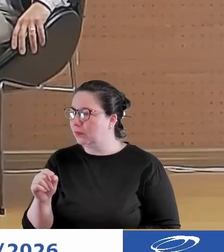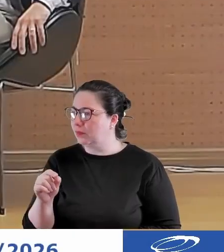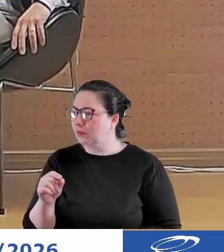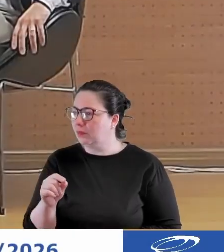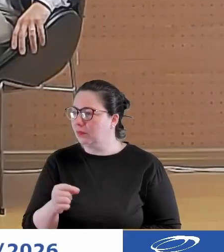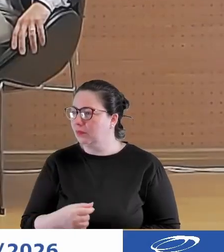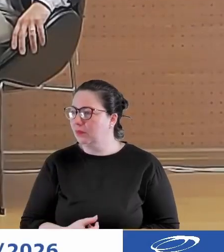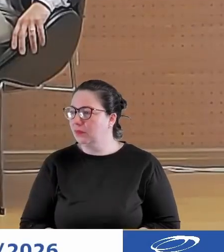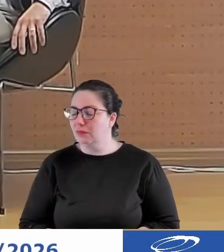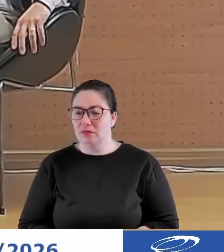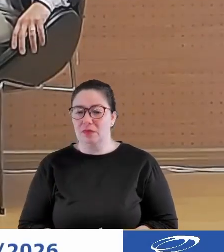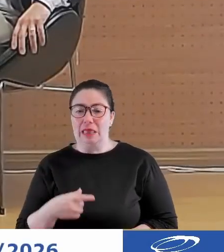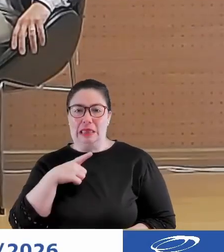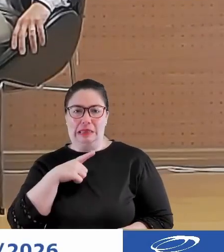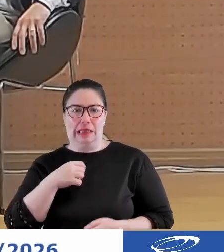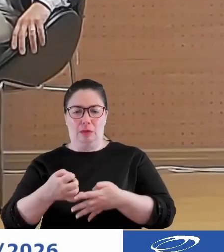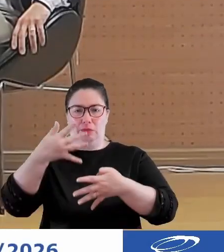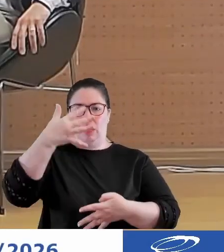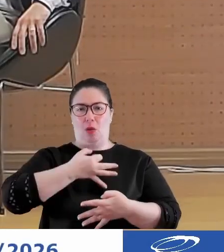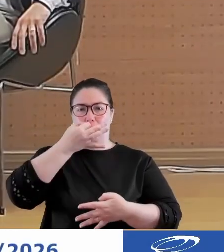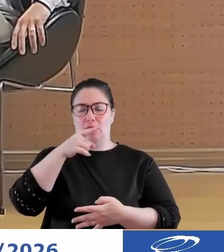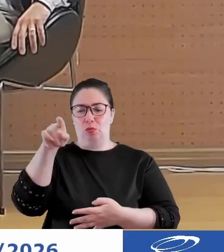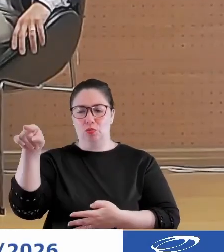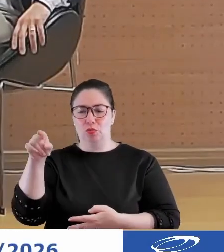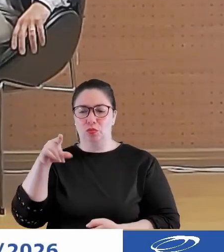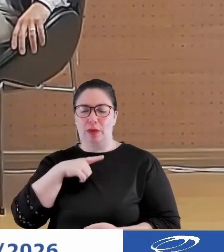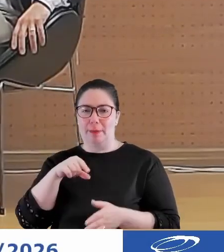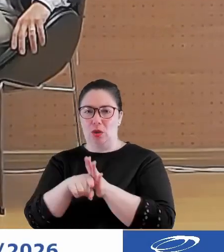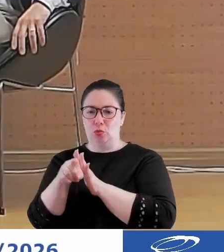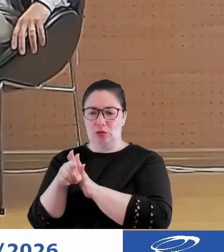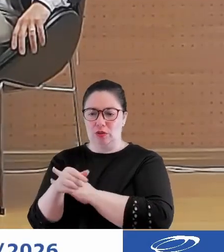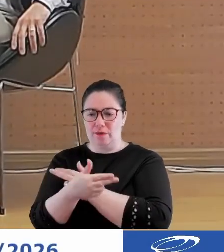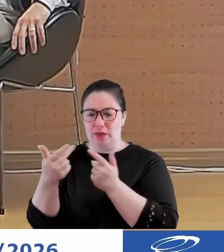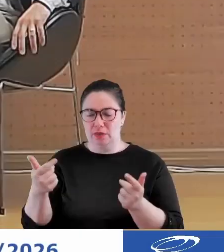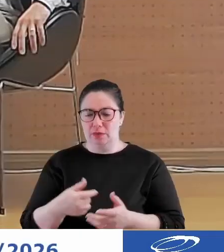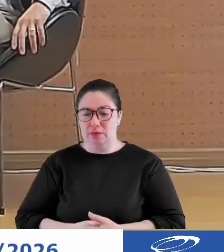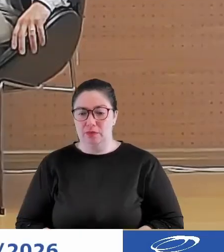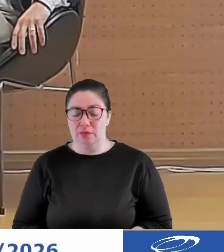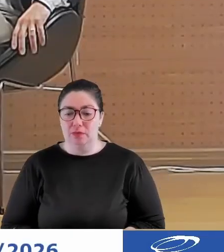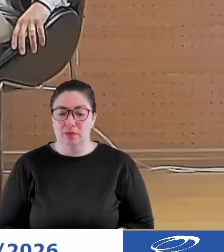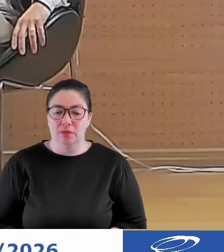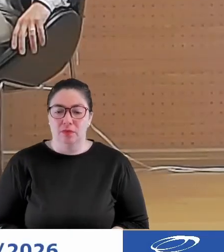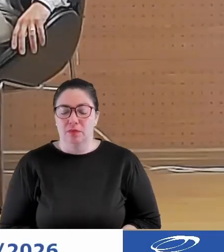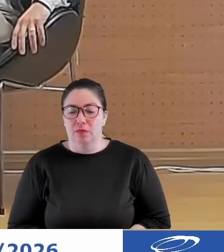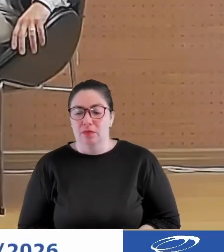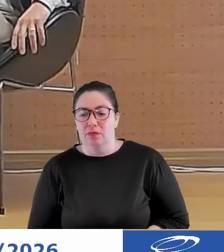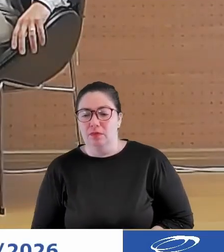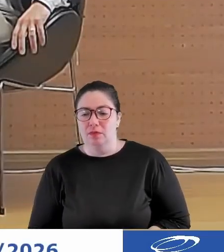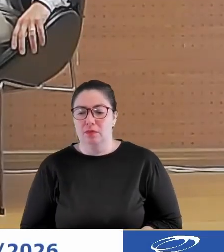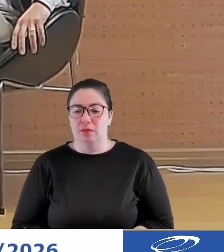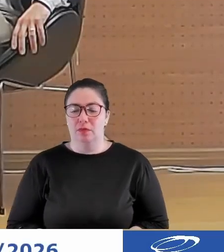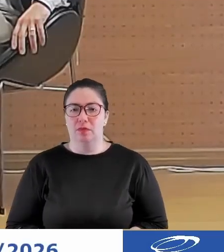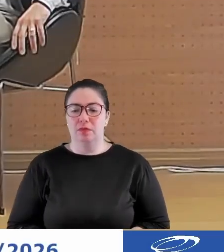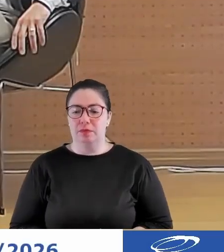No chat? Ah, tá bom. Você quer falar? There are some questions in the YouTube chat. I will ask